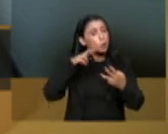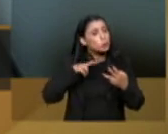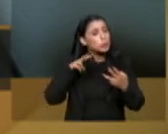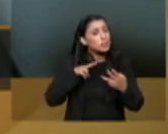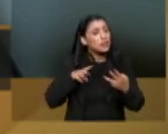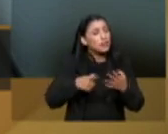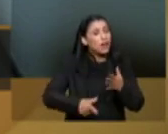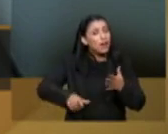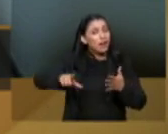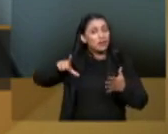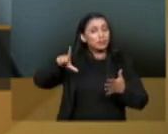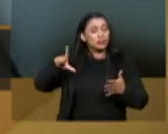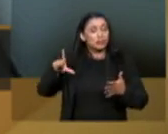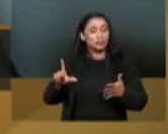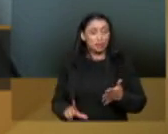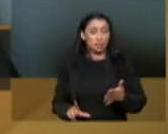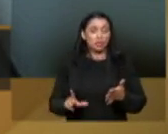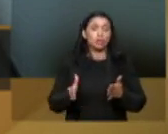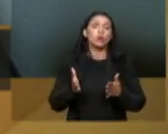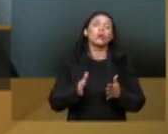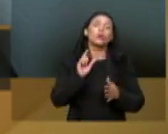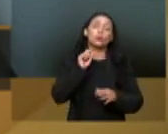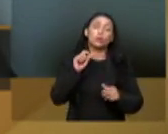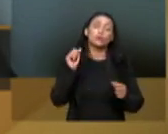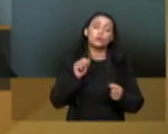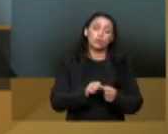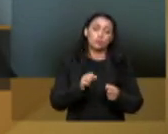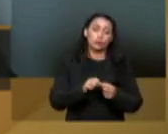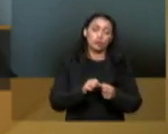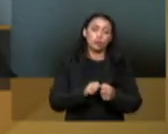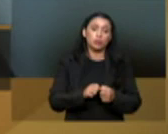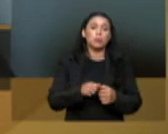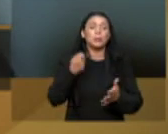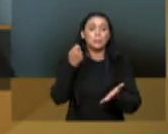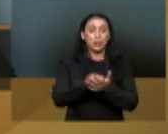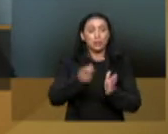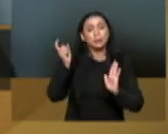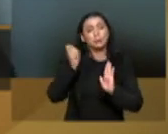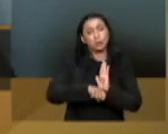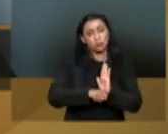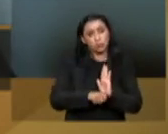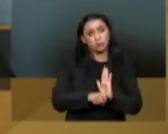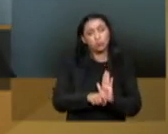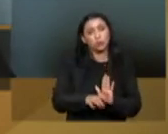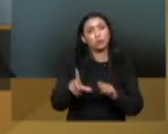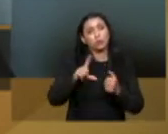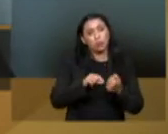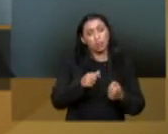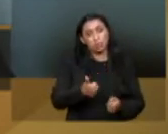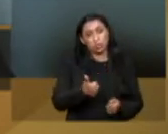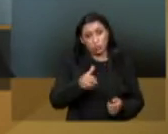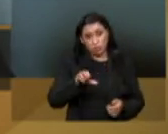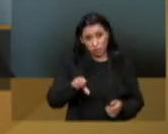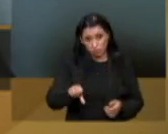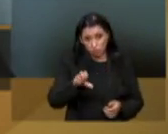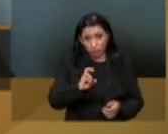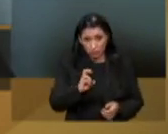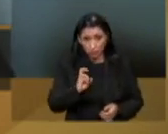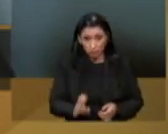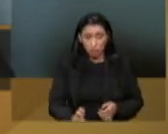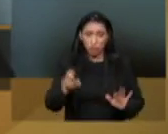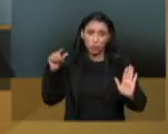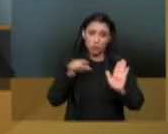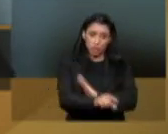anterioridade nonagesimal prevista para as contribuições no artigo